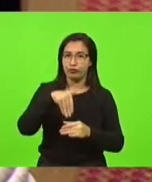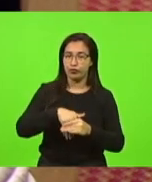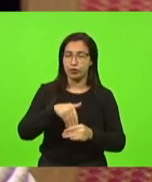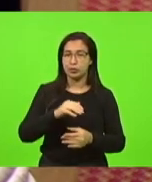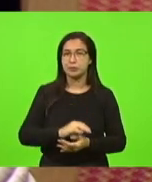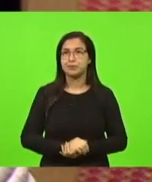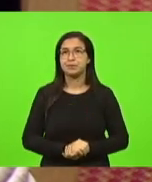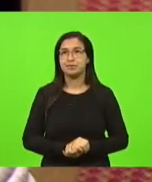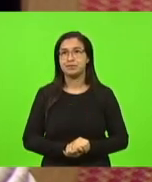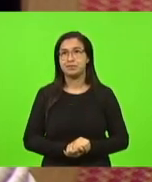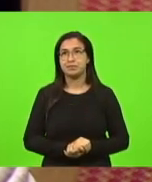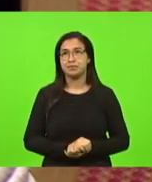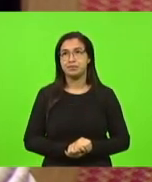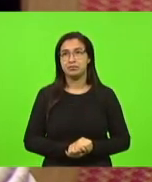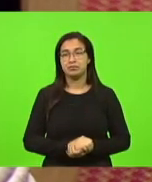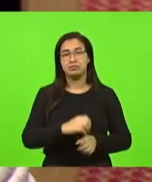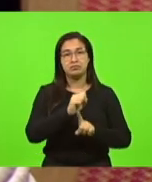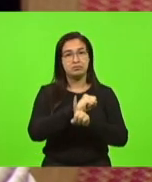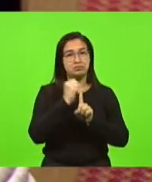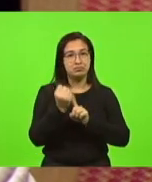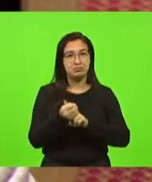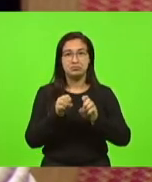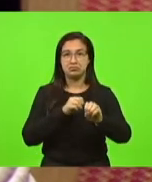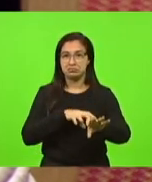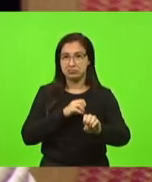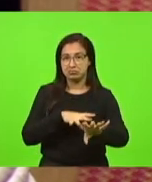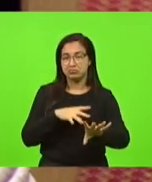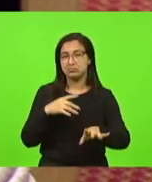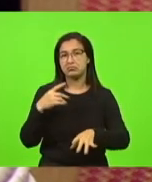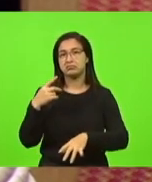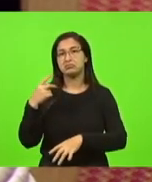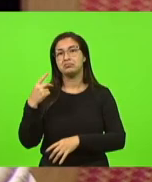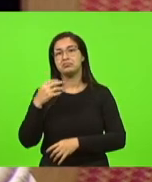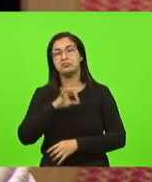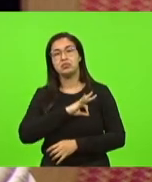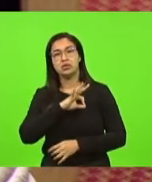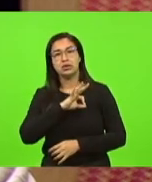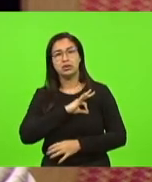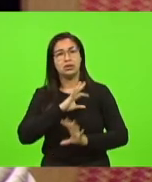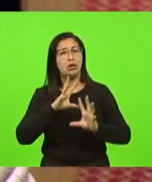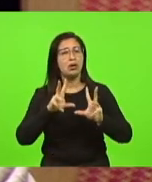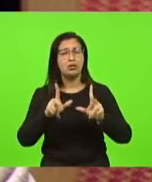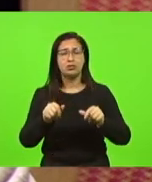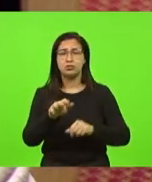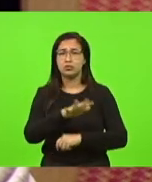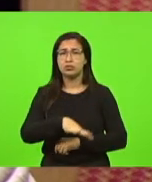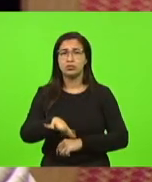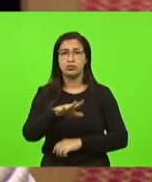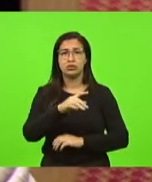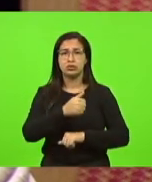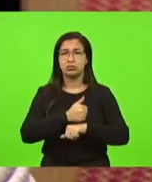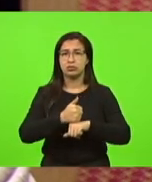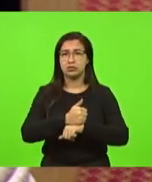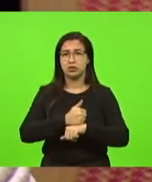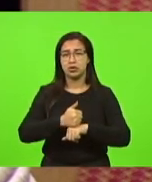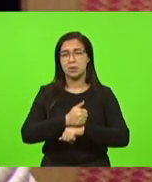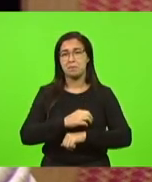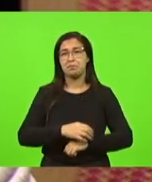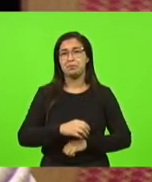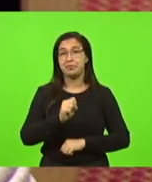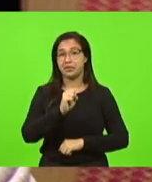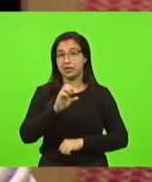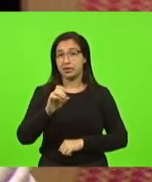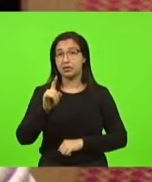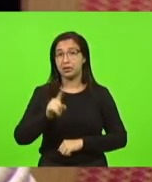do socioeducativo, do policial, de todos os profissionais, e Santa Catarina é o